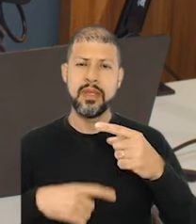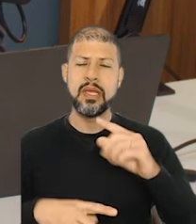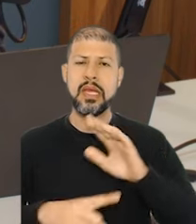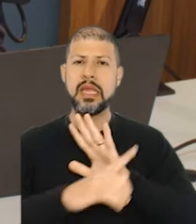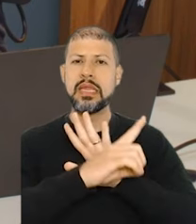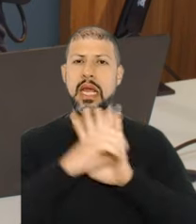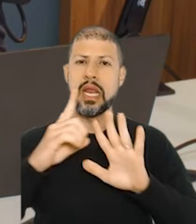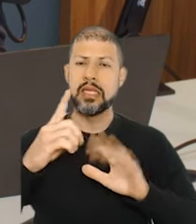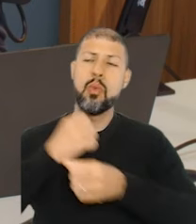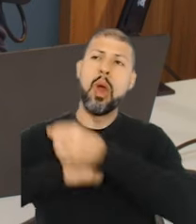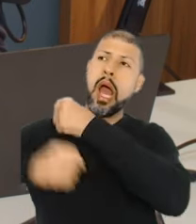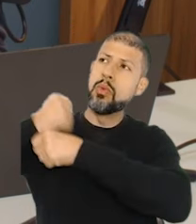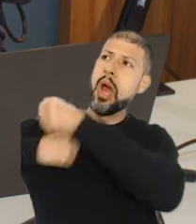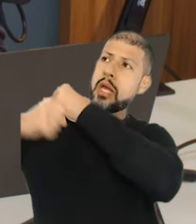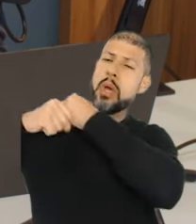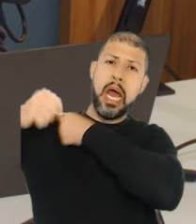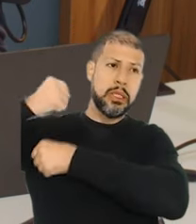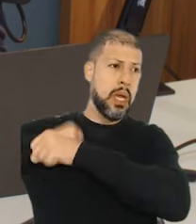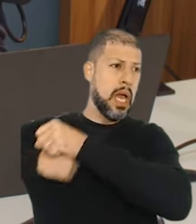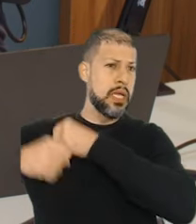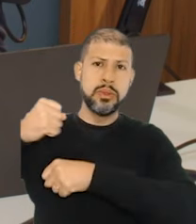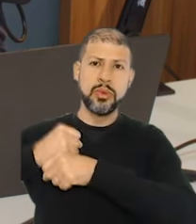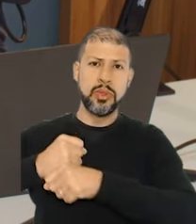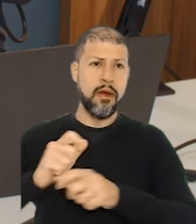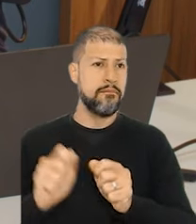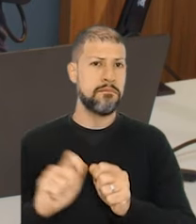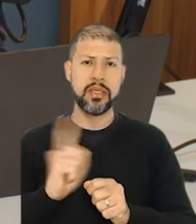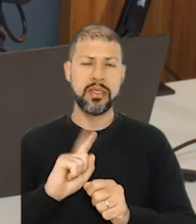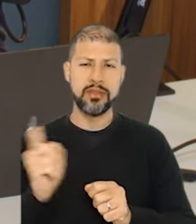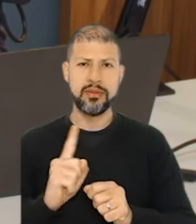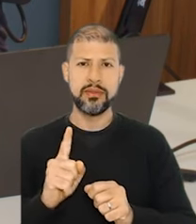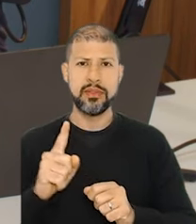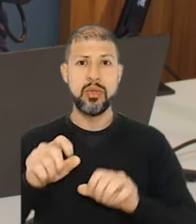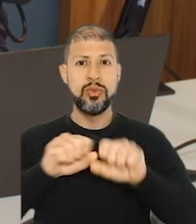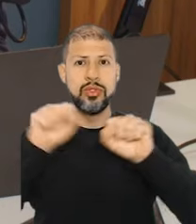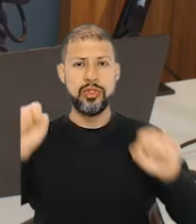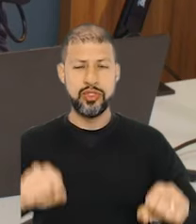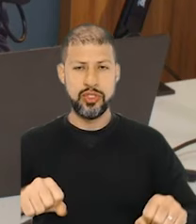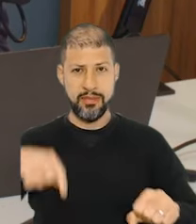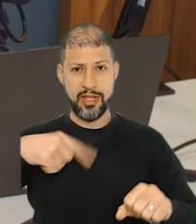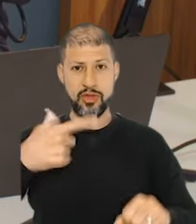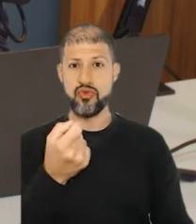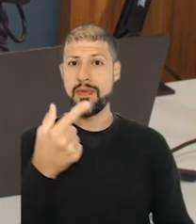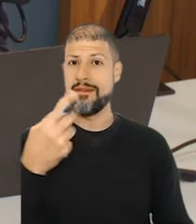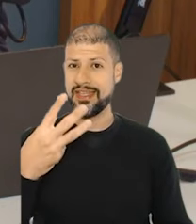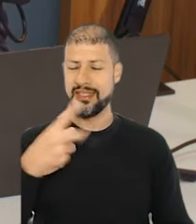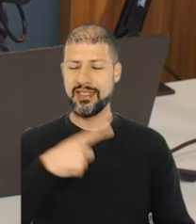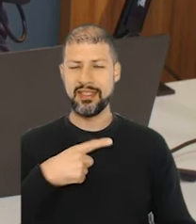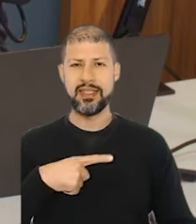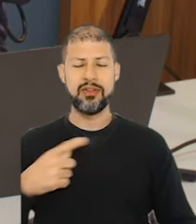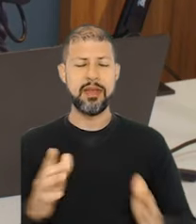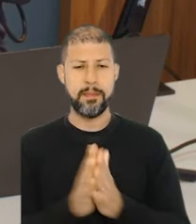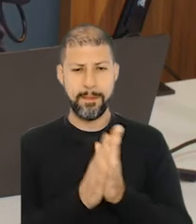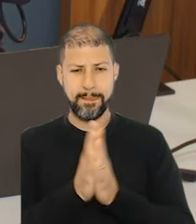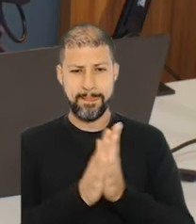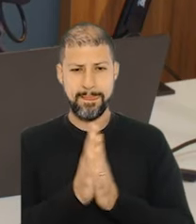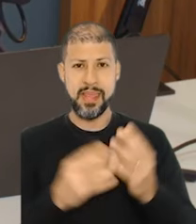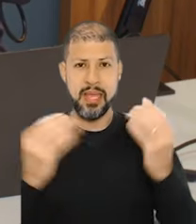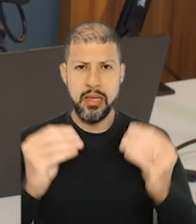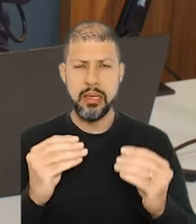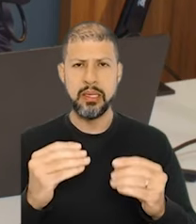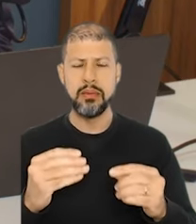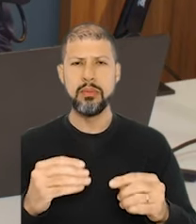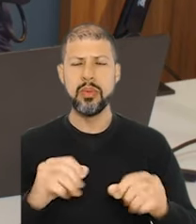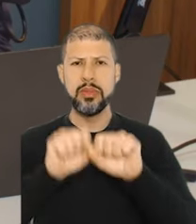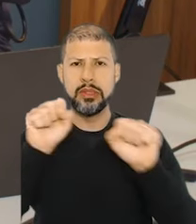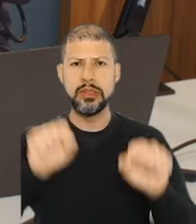anteriores então o sistema ele vai impedir que eu faça 2023 porque eu tenho por exemplo 2022 21 atrasados eu